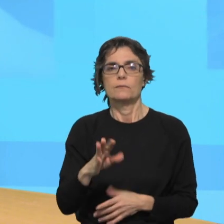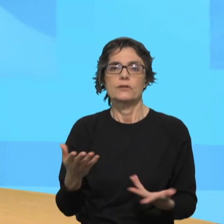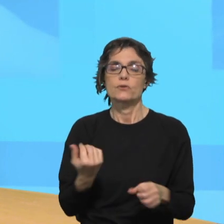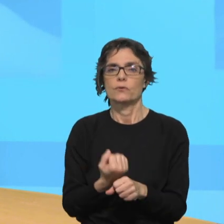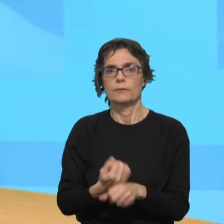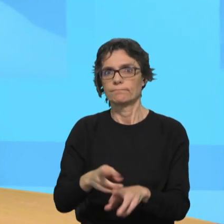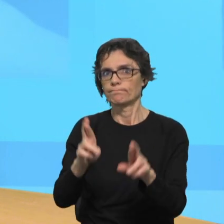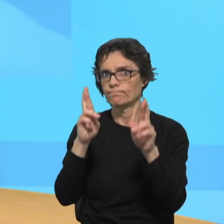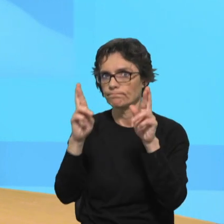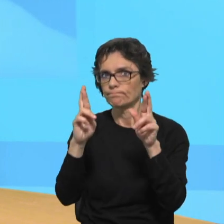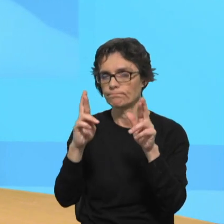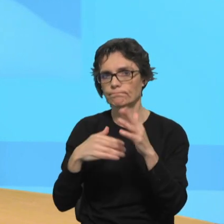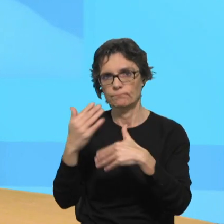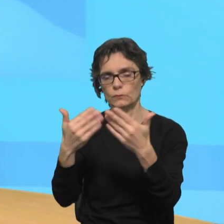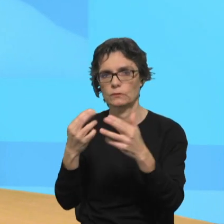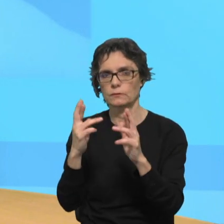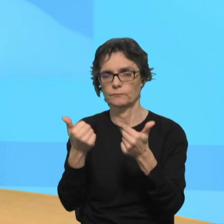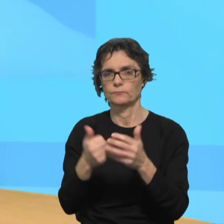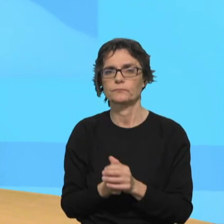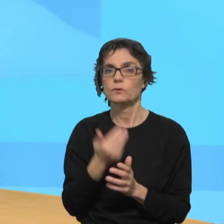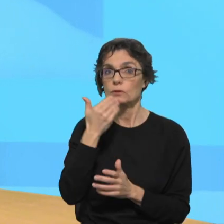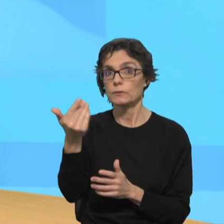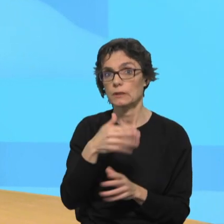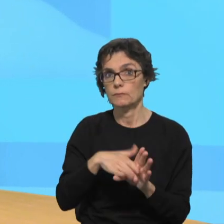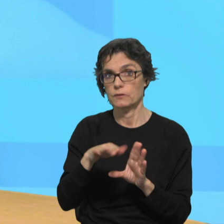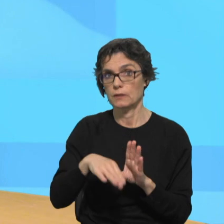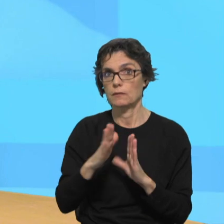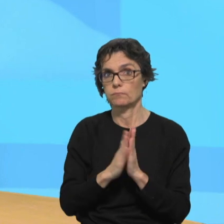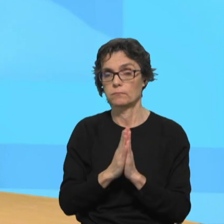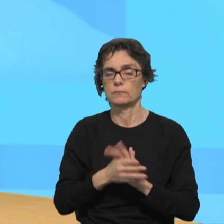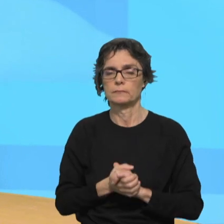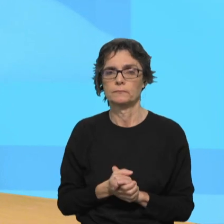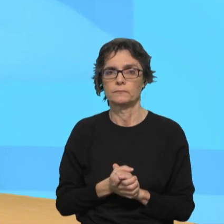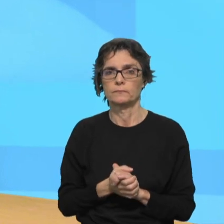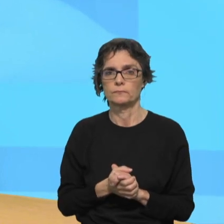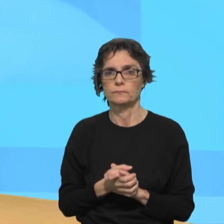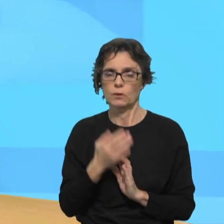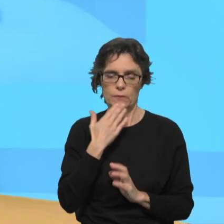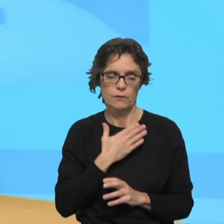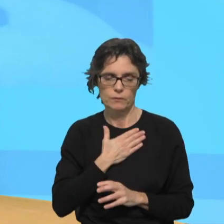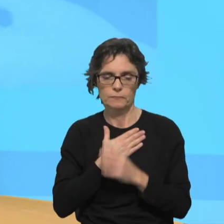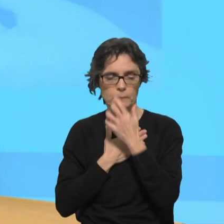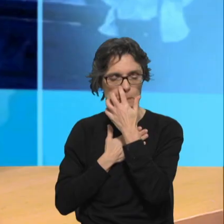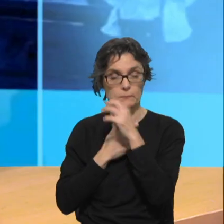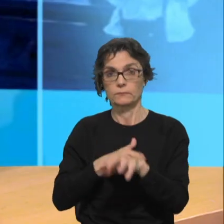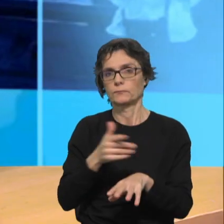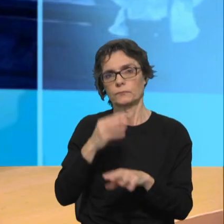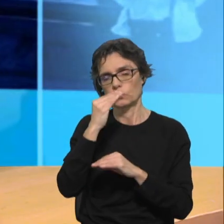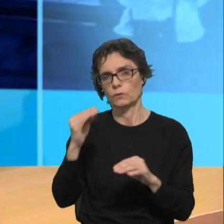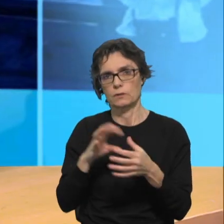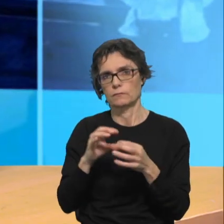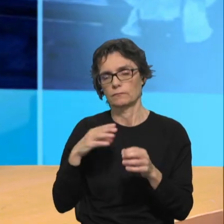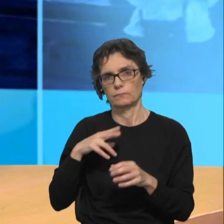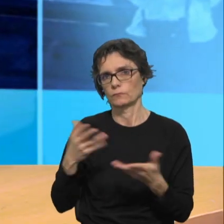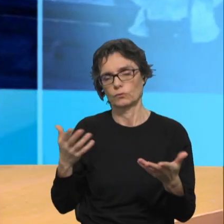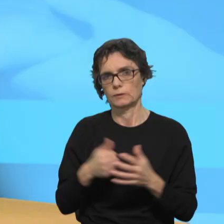sucesso, é o que desejamos. Manuel Rocha, muito obrigado por ter estado aqui no programa Eclésia, neste momento em que se vive da educação em Portugal.